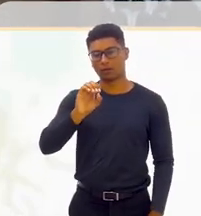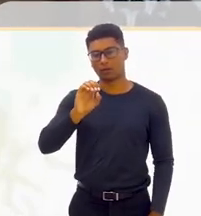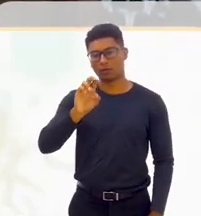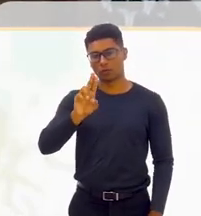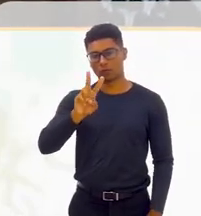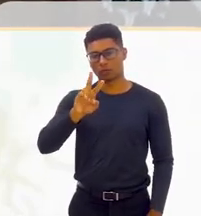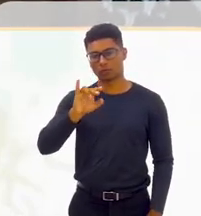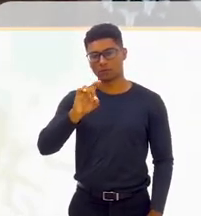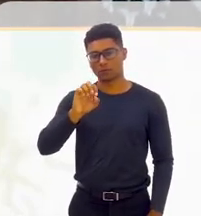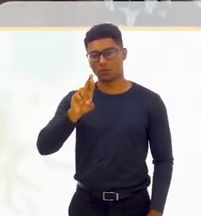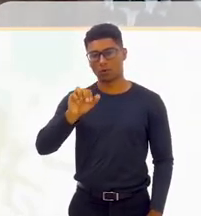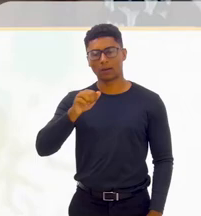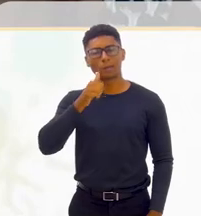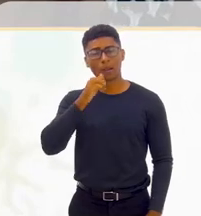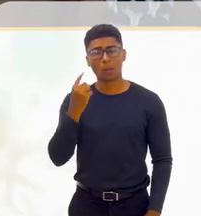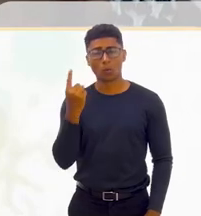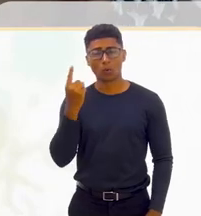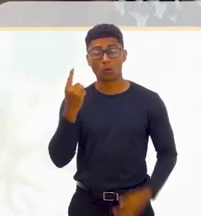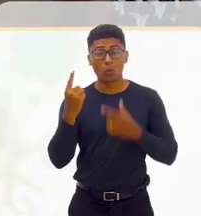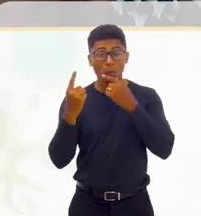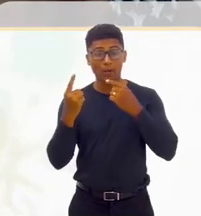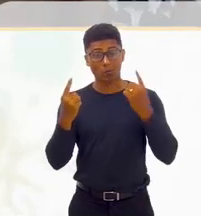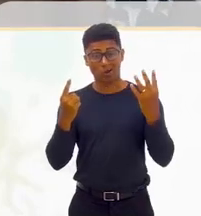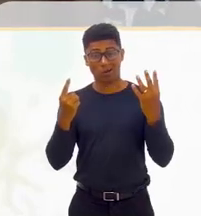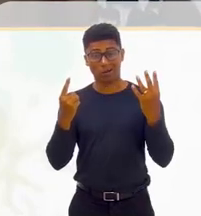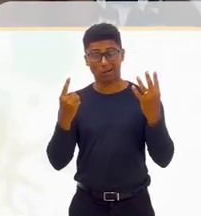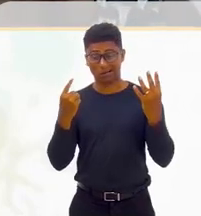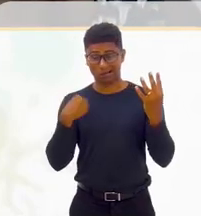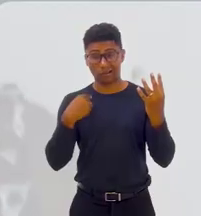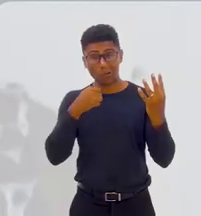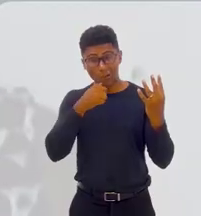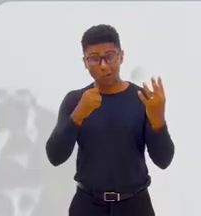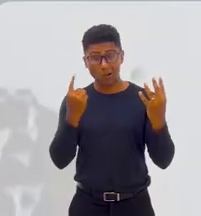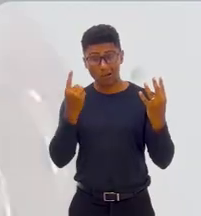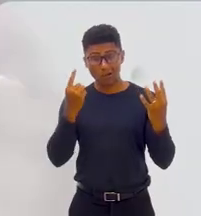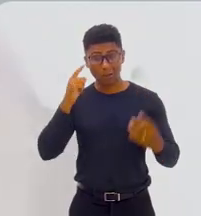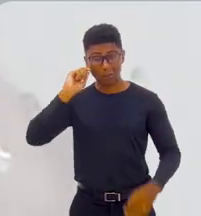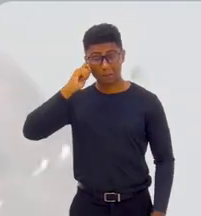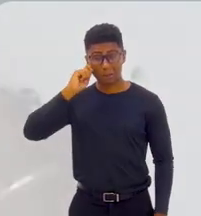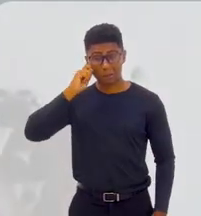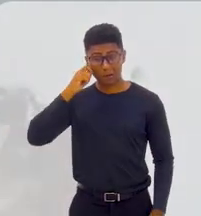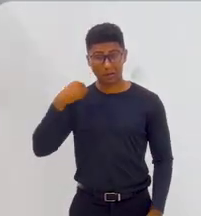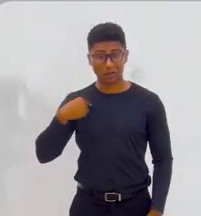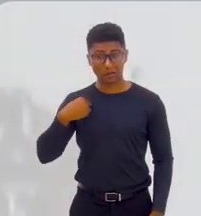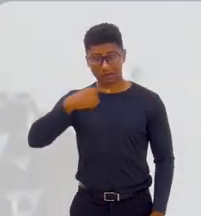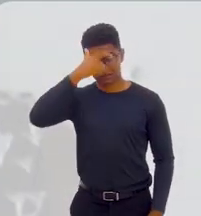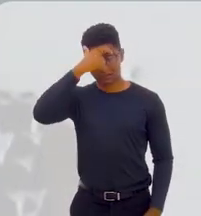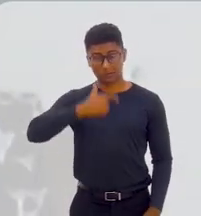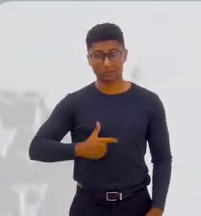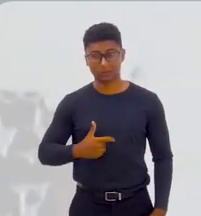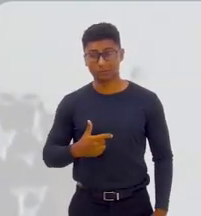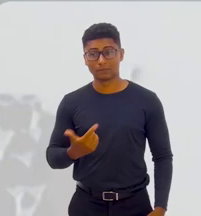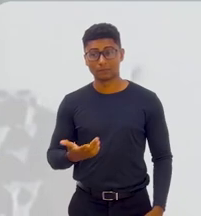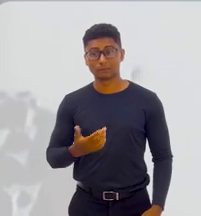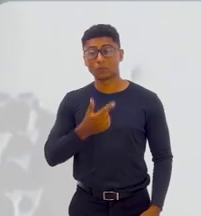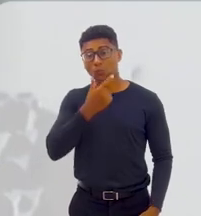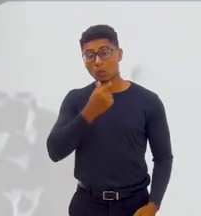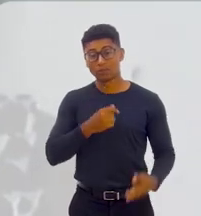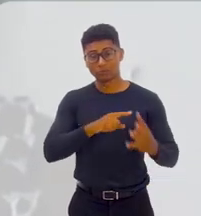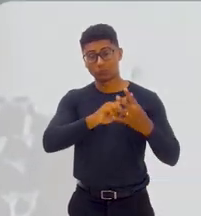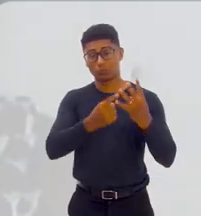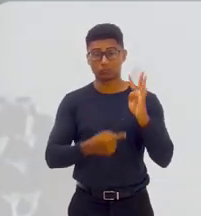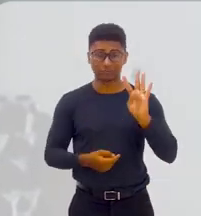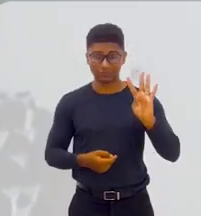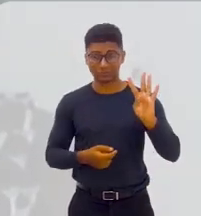sou a única mulher, né, concorrendo com quatro homens, e mulher preta, né, recorte de raça e gênero, num corpo só, concorrendo